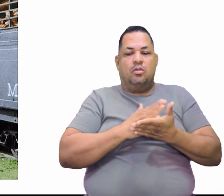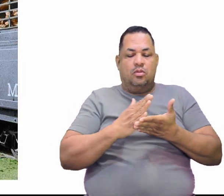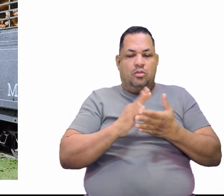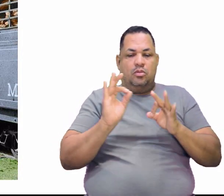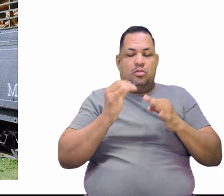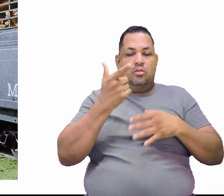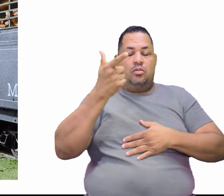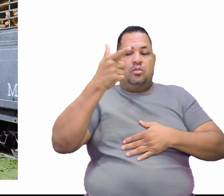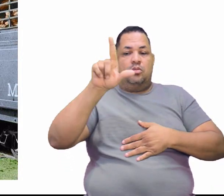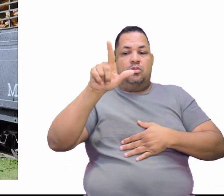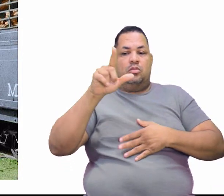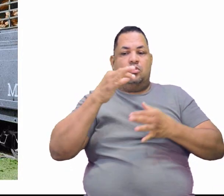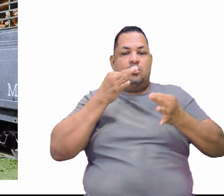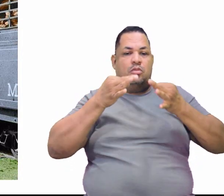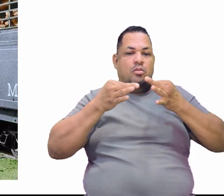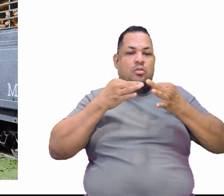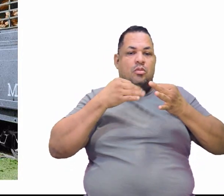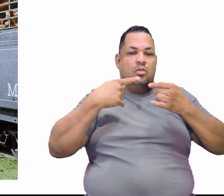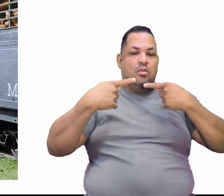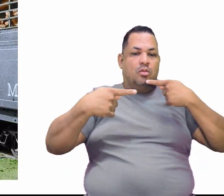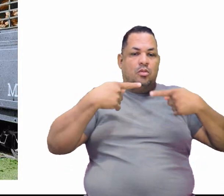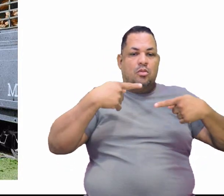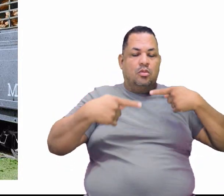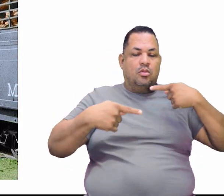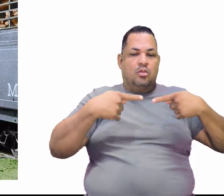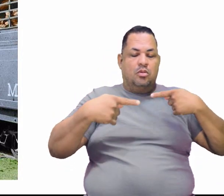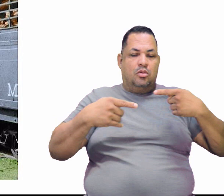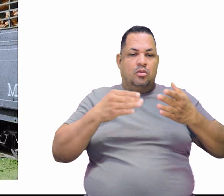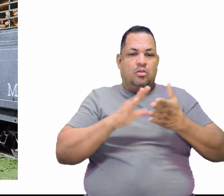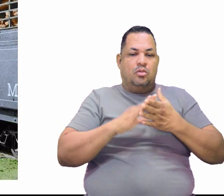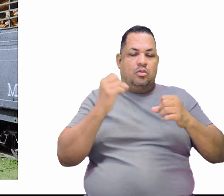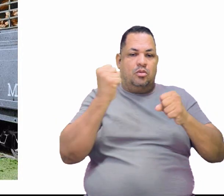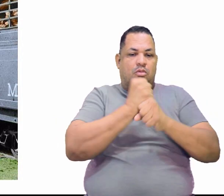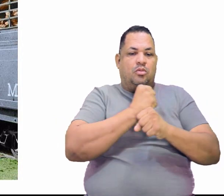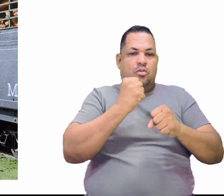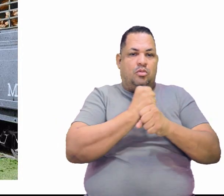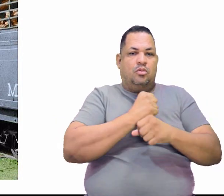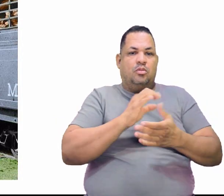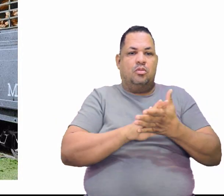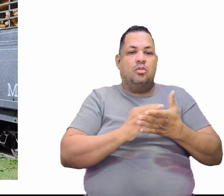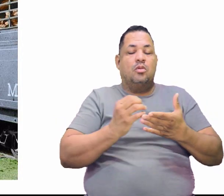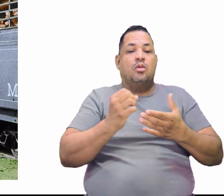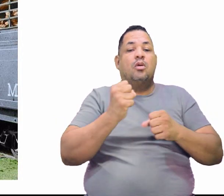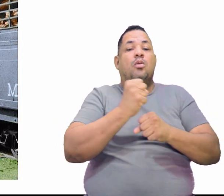começa agora de novo a discussão da construção. Isso em